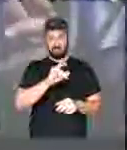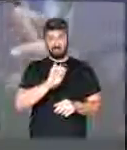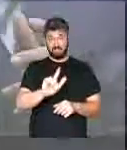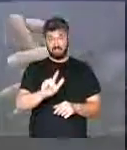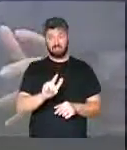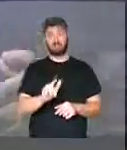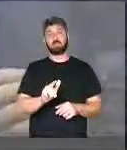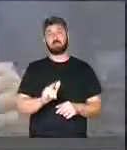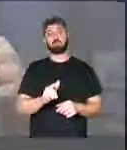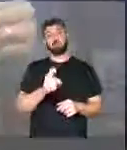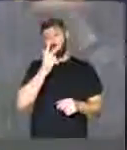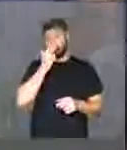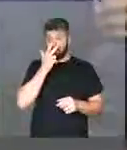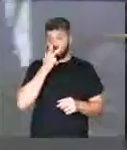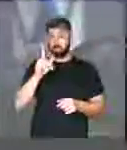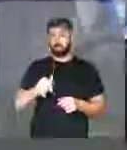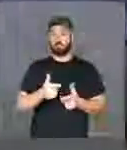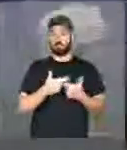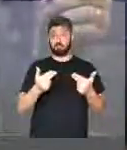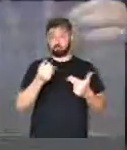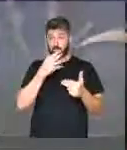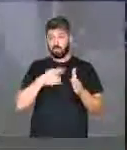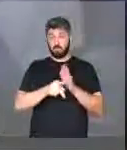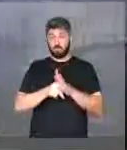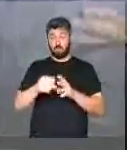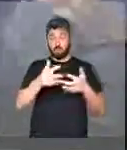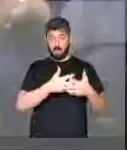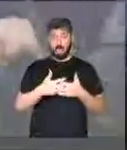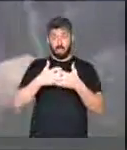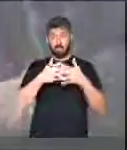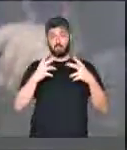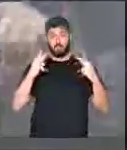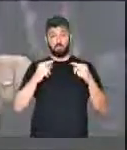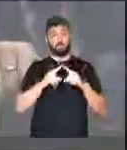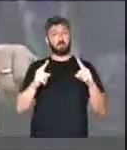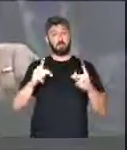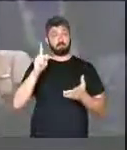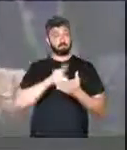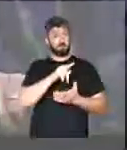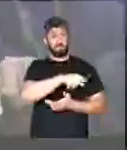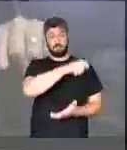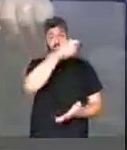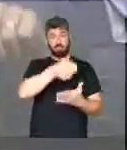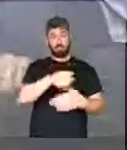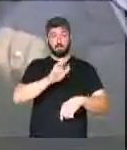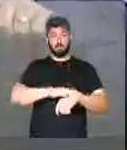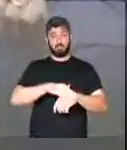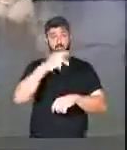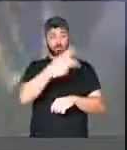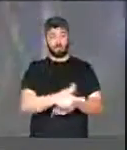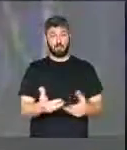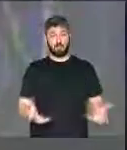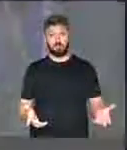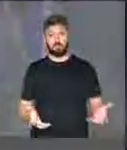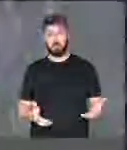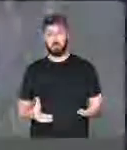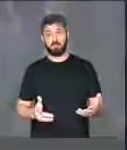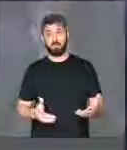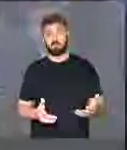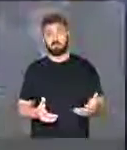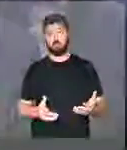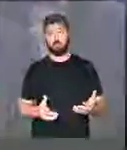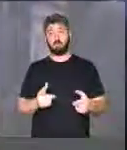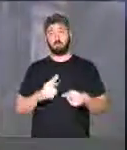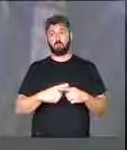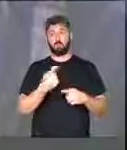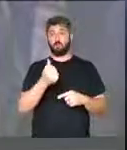que aparentemente é um grande benefício para os caminhoneiros, na verdade, eles mesmos estão pagando a conta quando estarão com